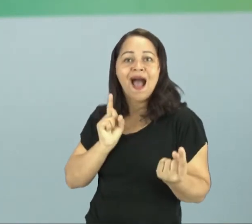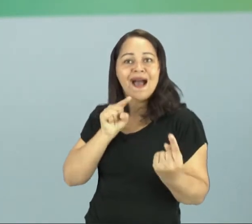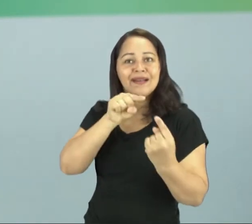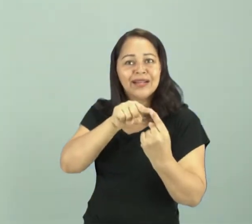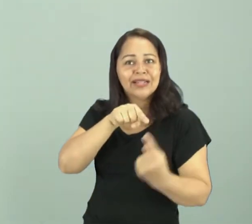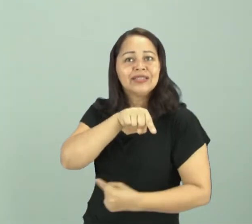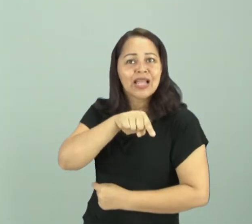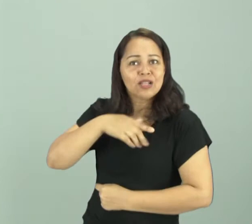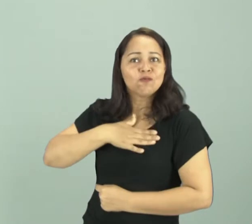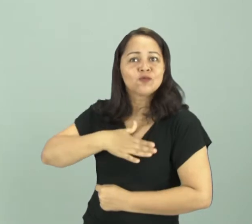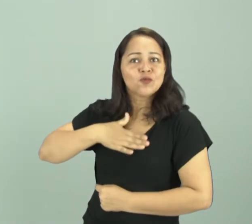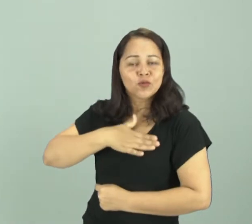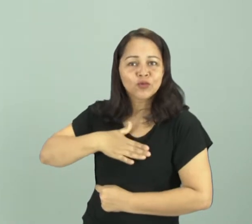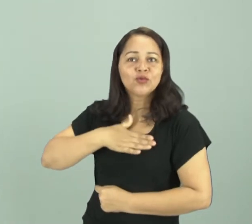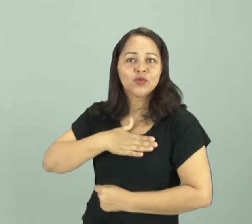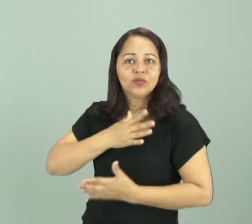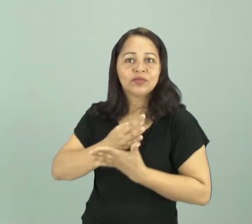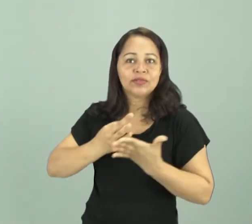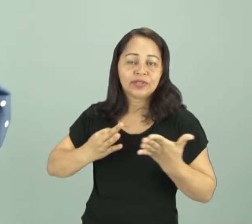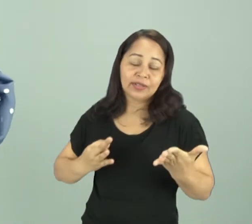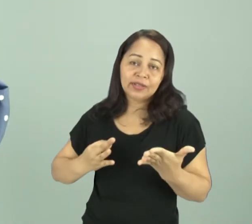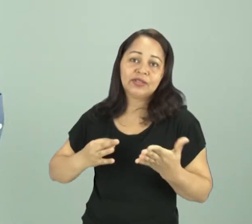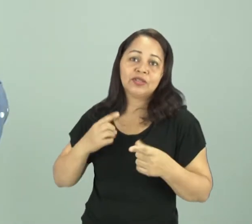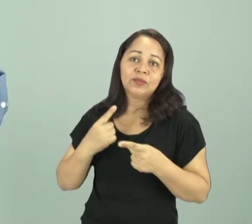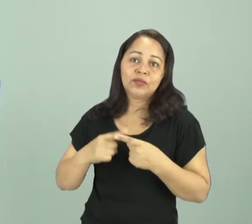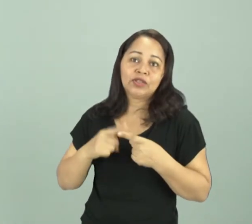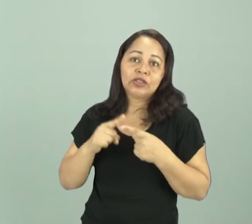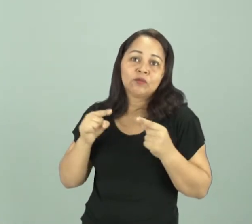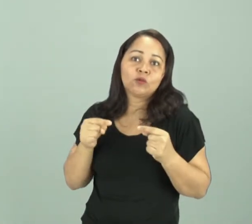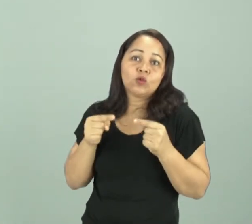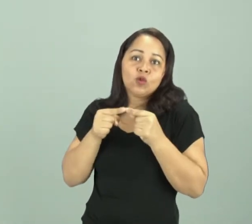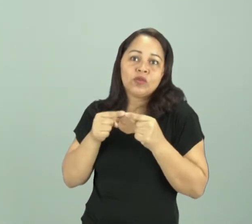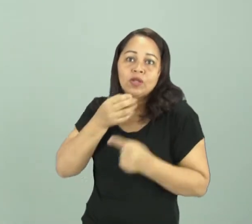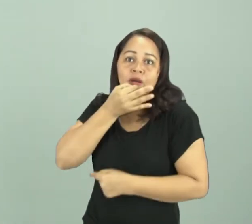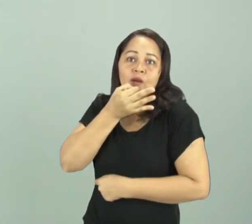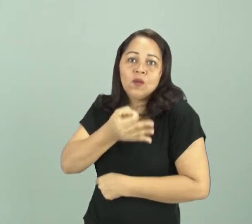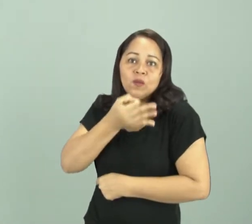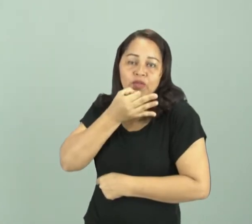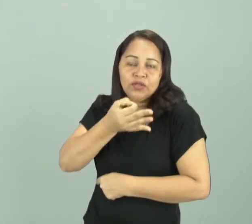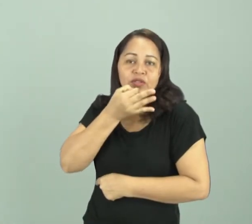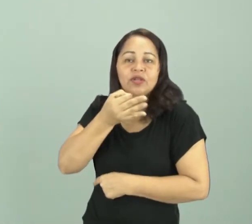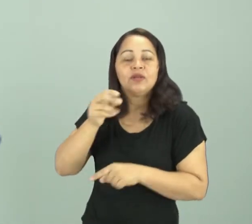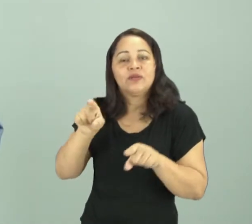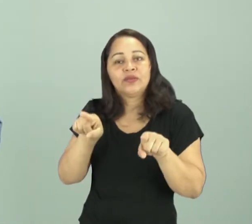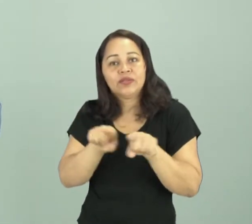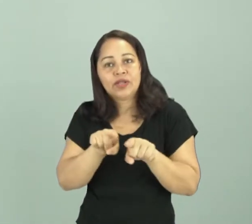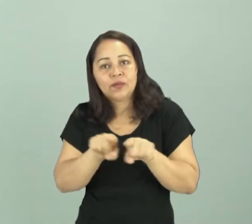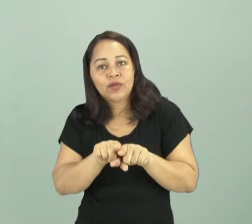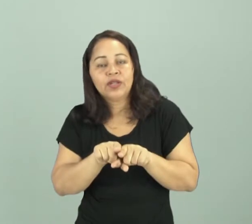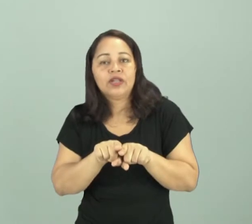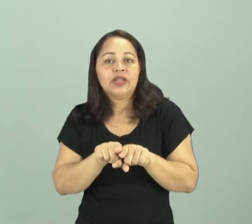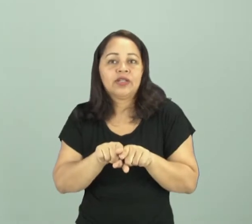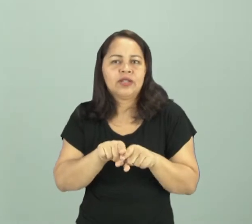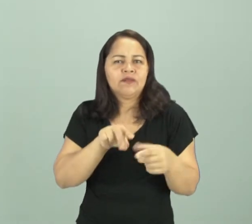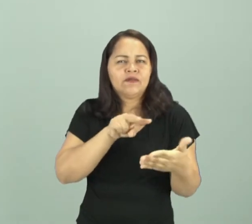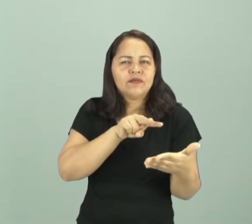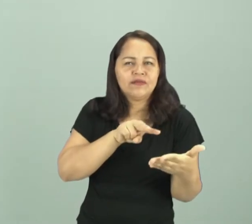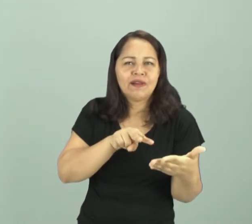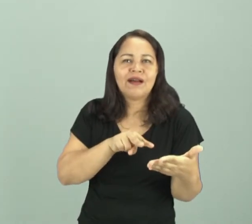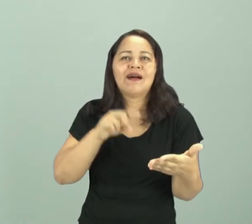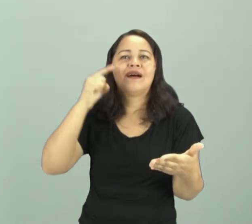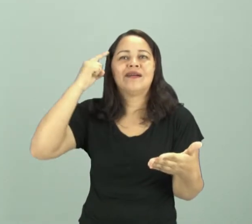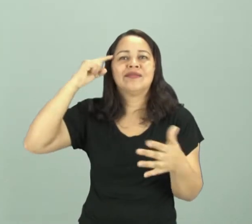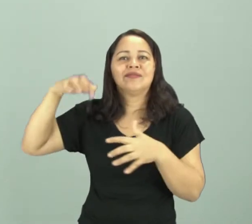cronista, com a pessoa que o escreve, tá? Então, os dois, tanto o cronista quanto o leitor, na hora de ler o texto, eles